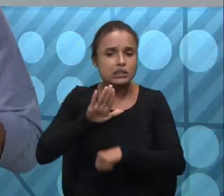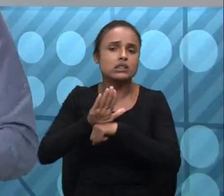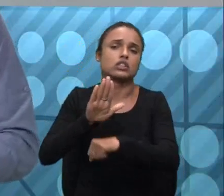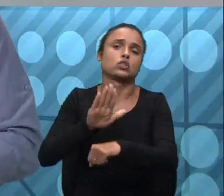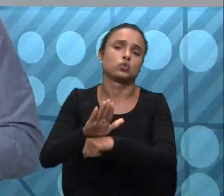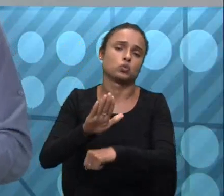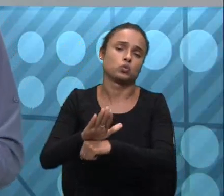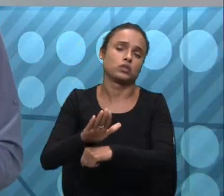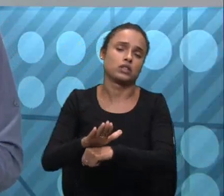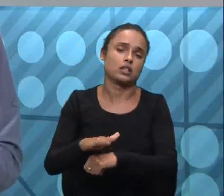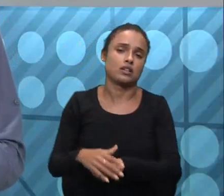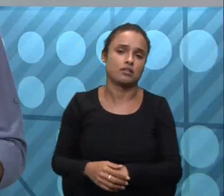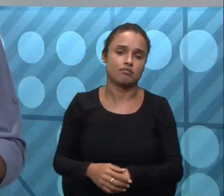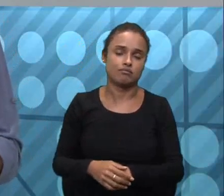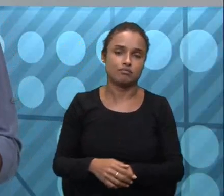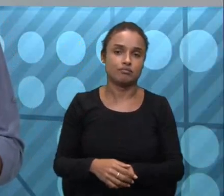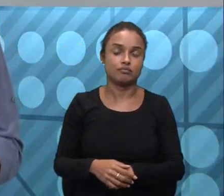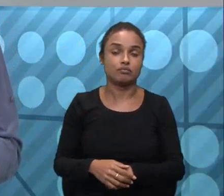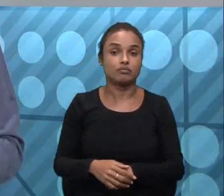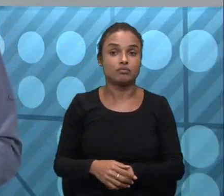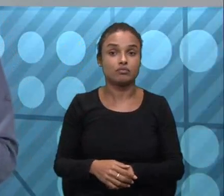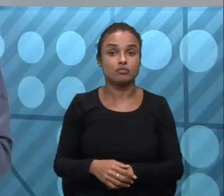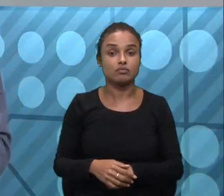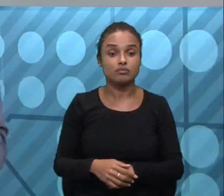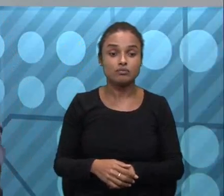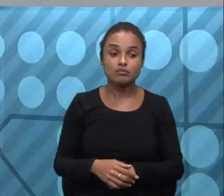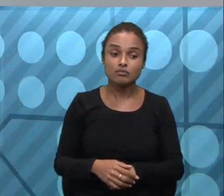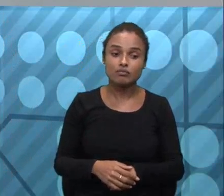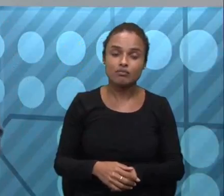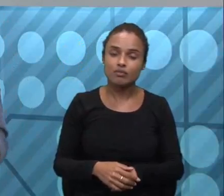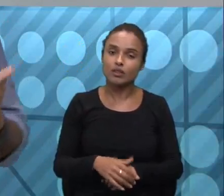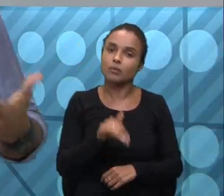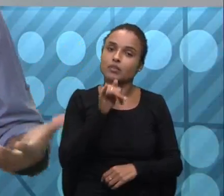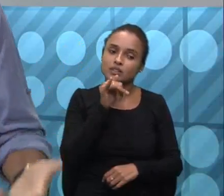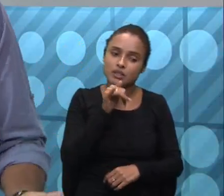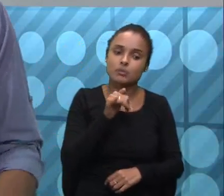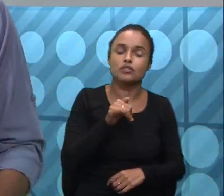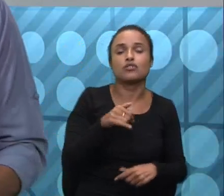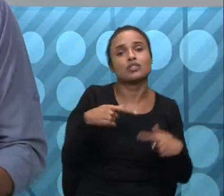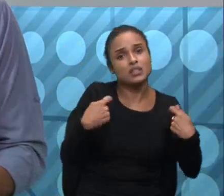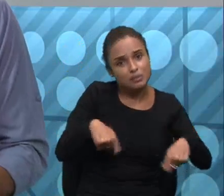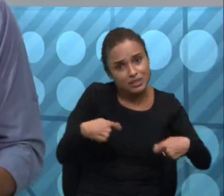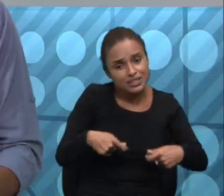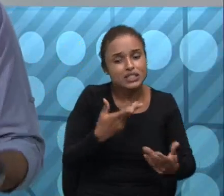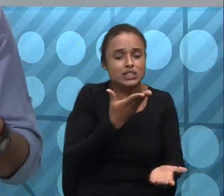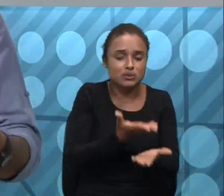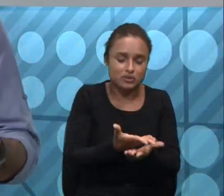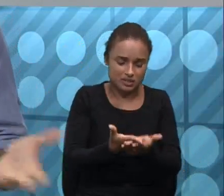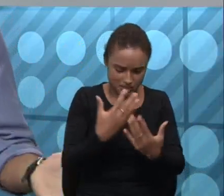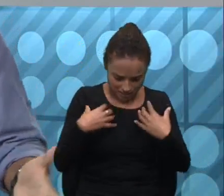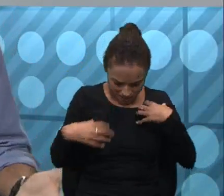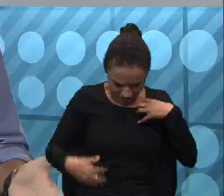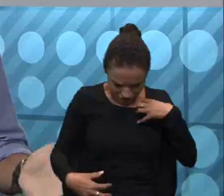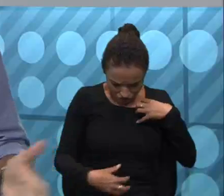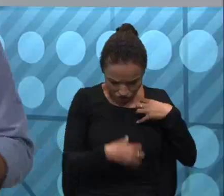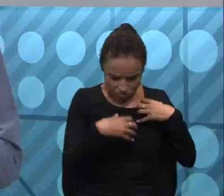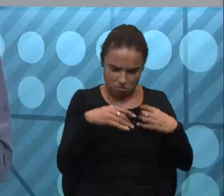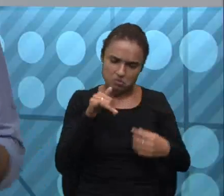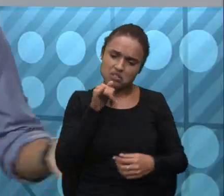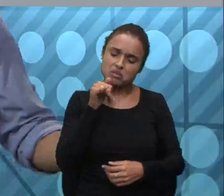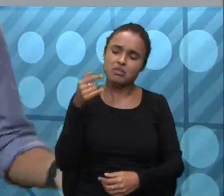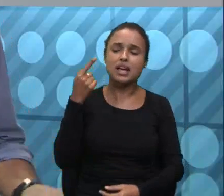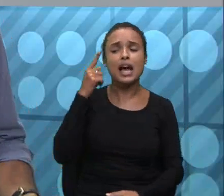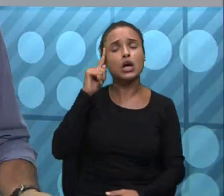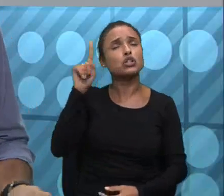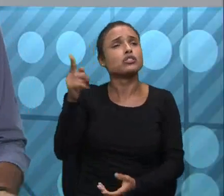material, assiste às aulas, tá? Porque a anatomia é isso, pessoal. A gente não pode pensar que a gente viu um dia na aula e